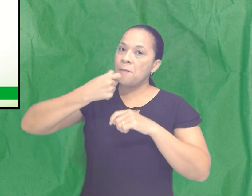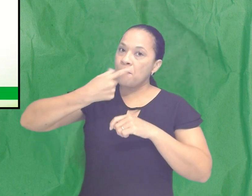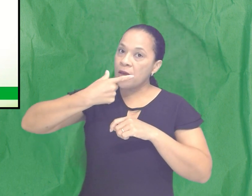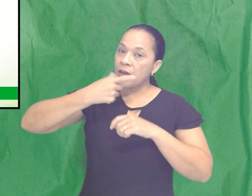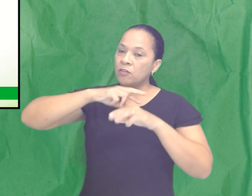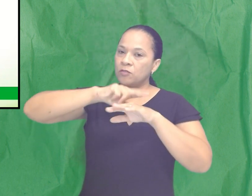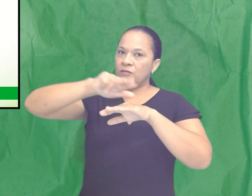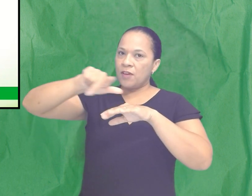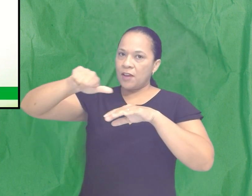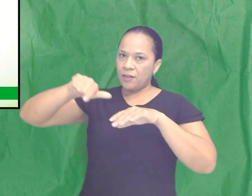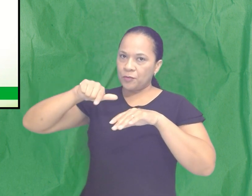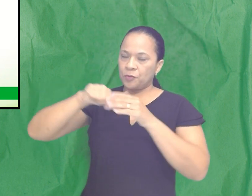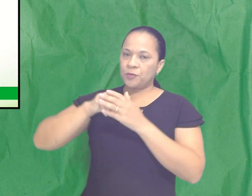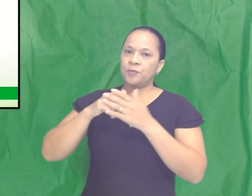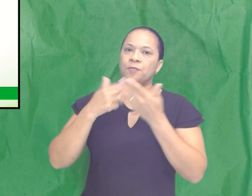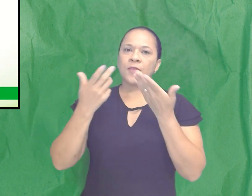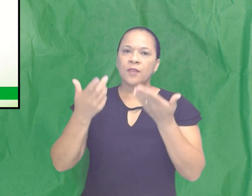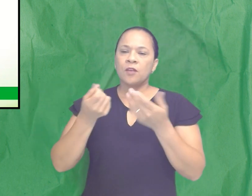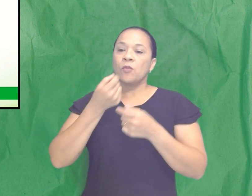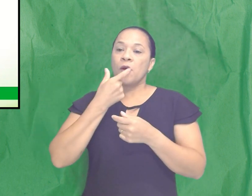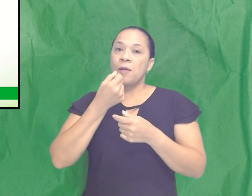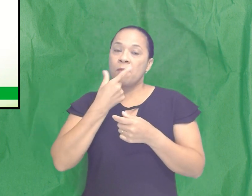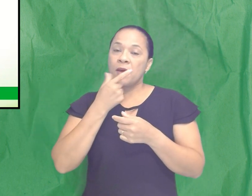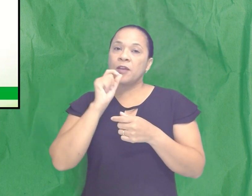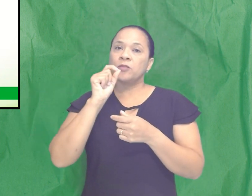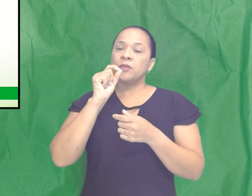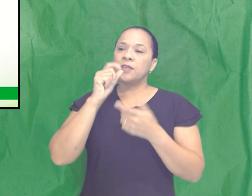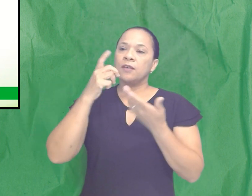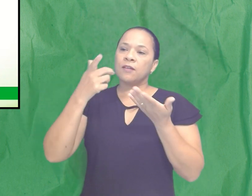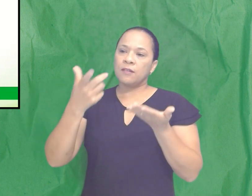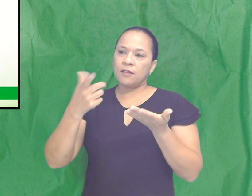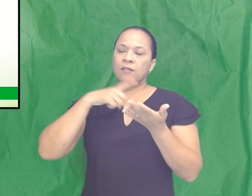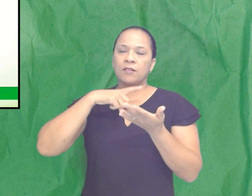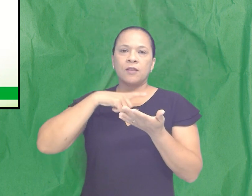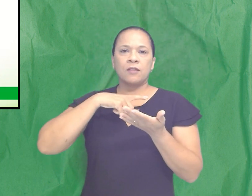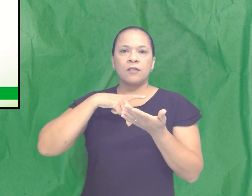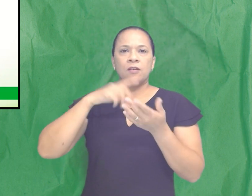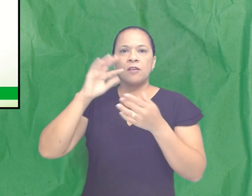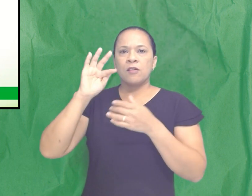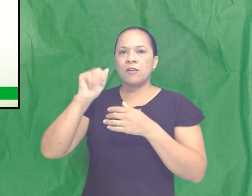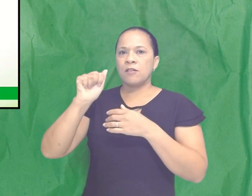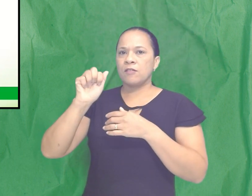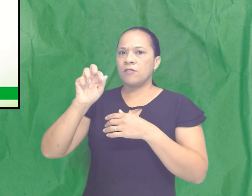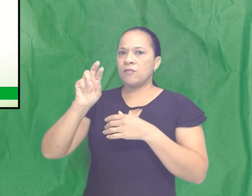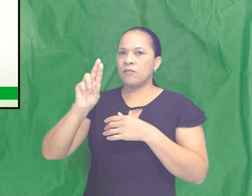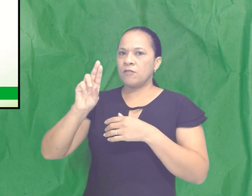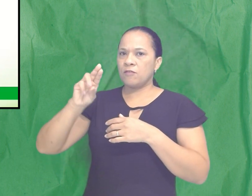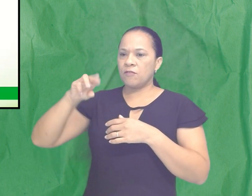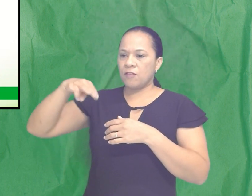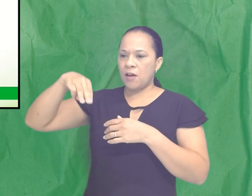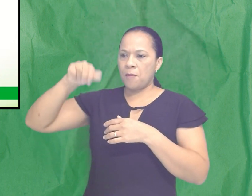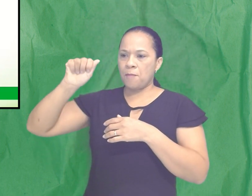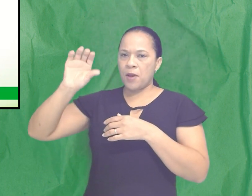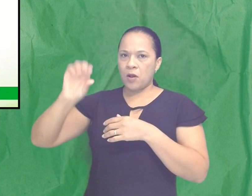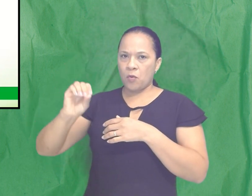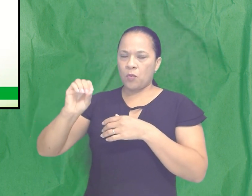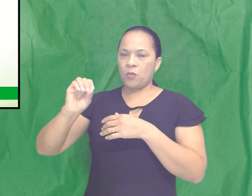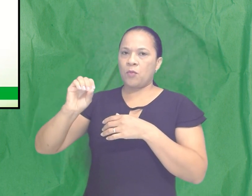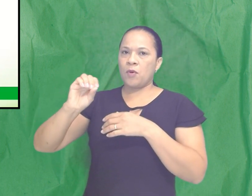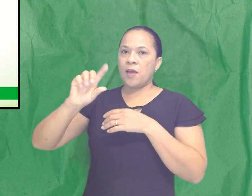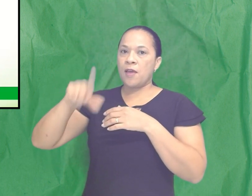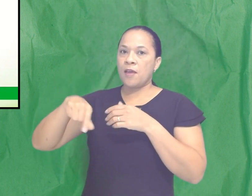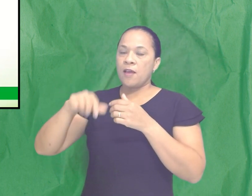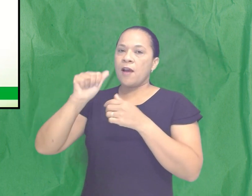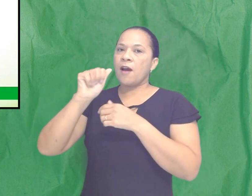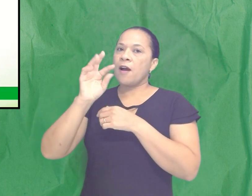medicamento é, então, o produto final. E o medicamento, ele é composto pelo fármaco, ou princípio